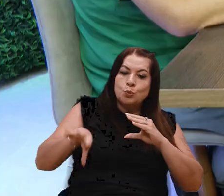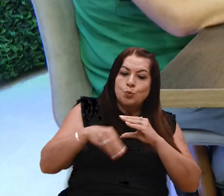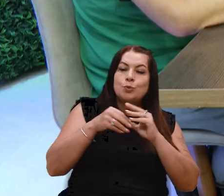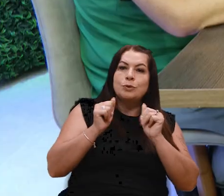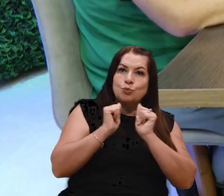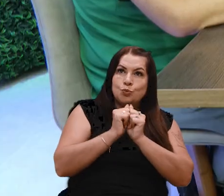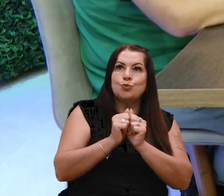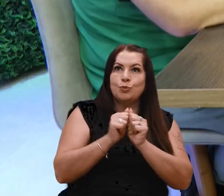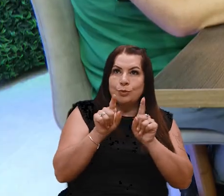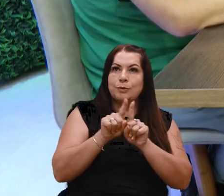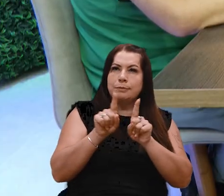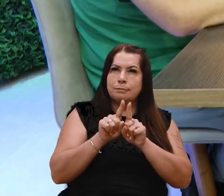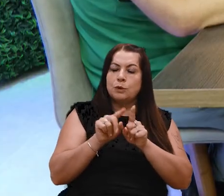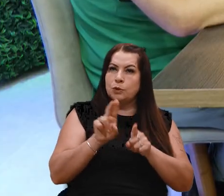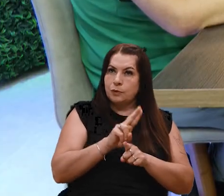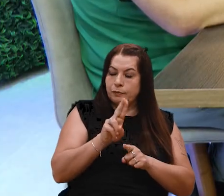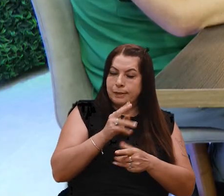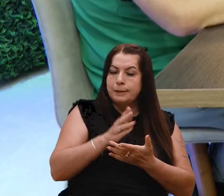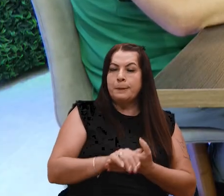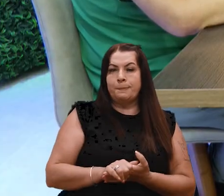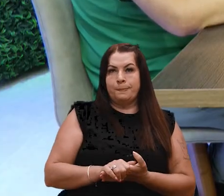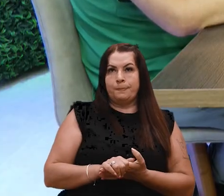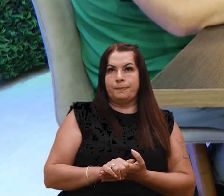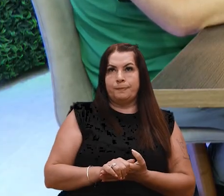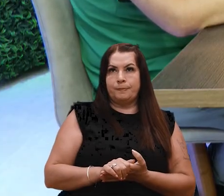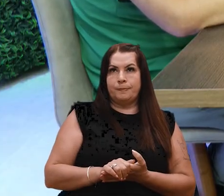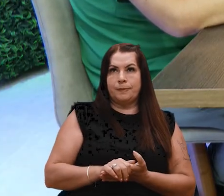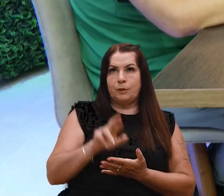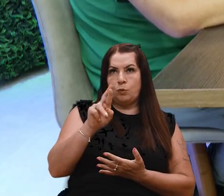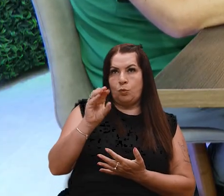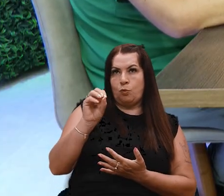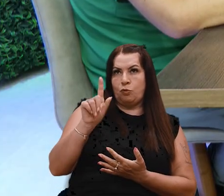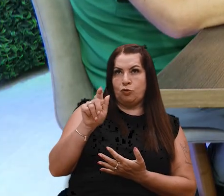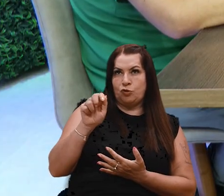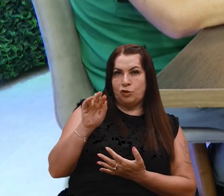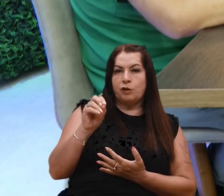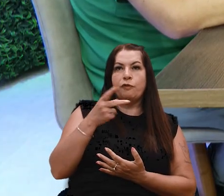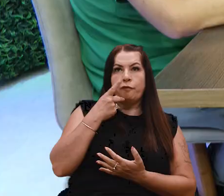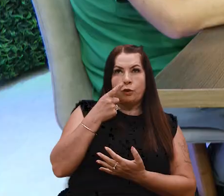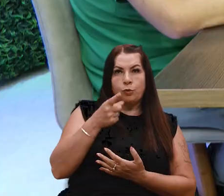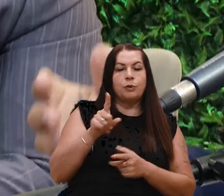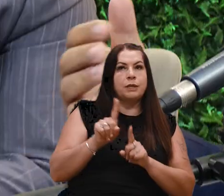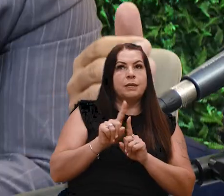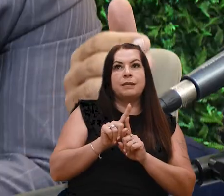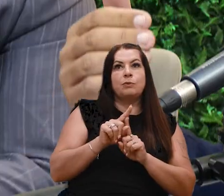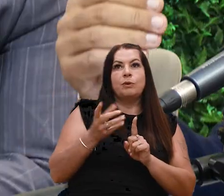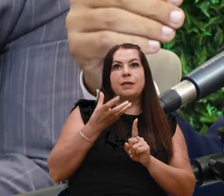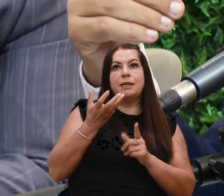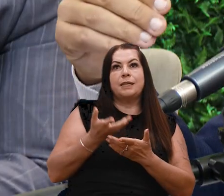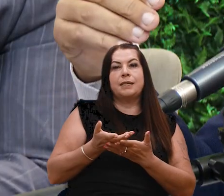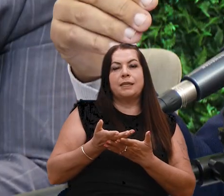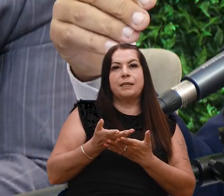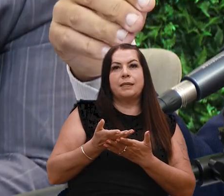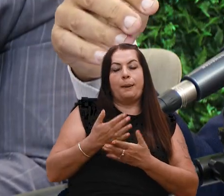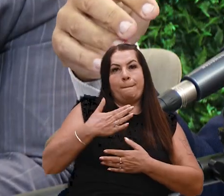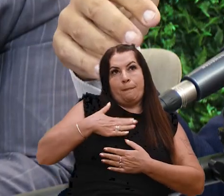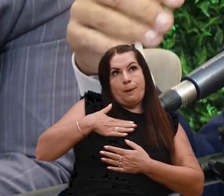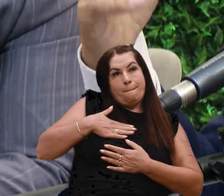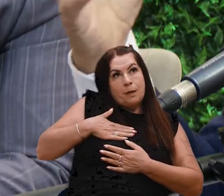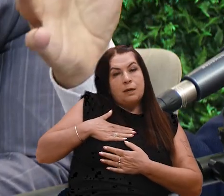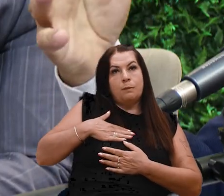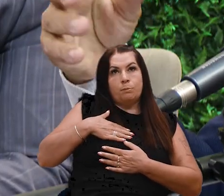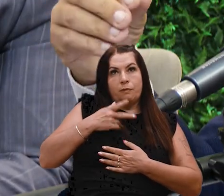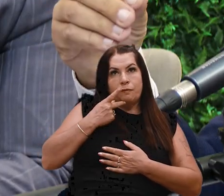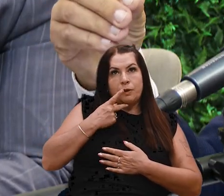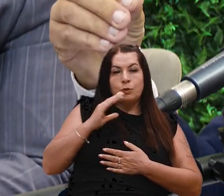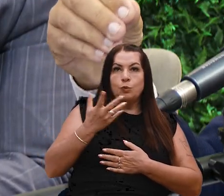quero usar aqui que o Rogério usou, eu não querendo puxar para mim